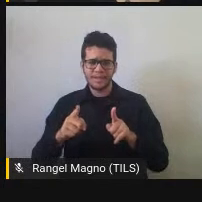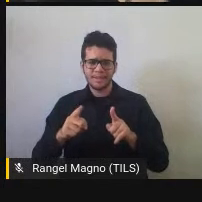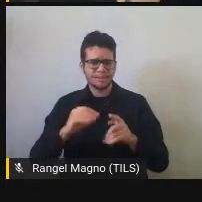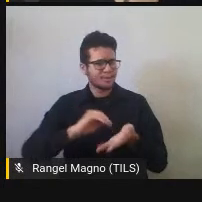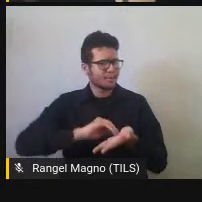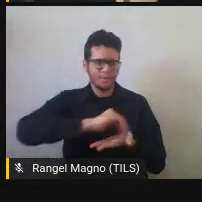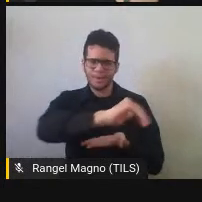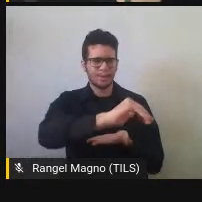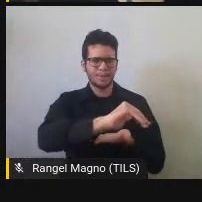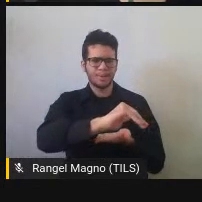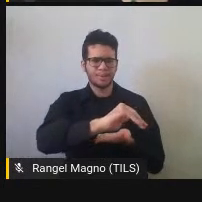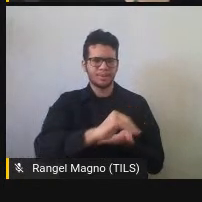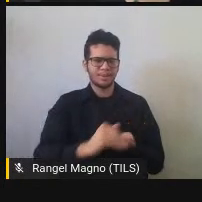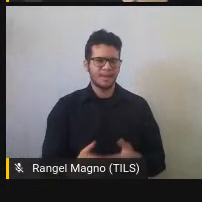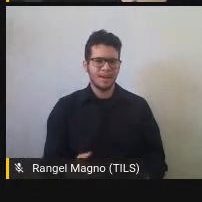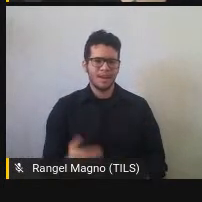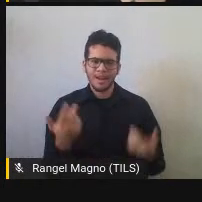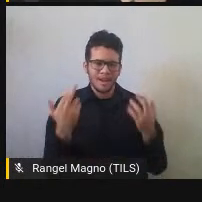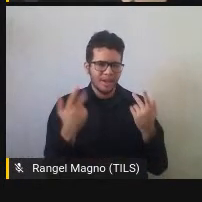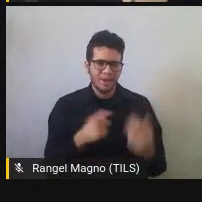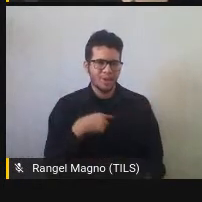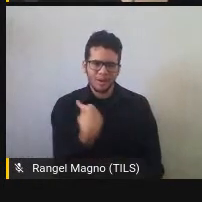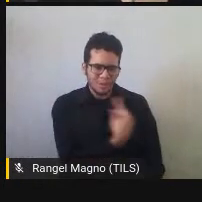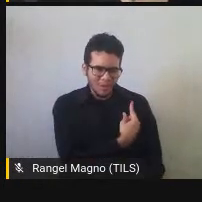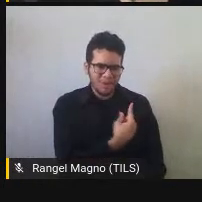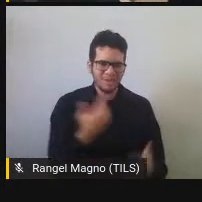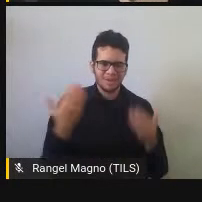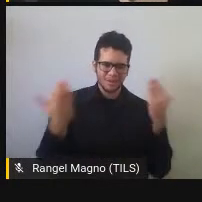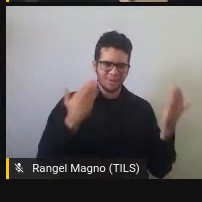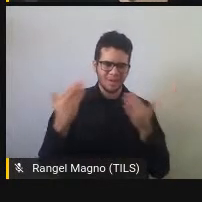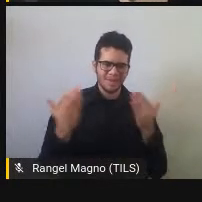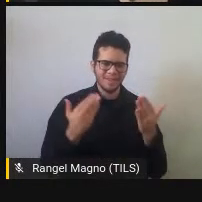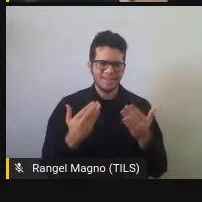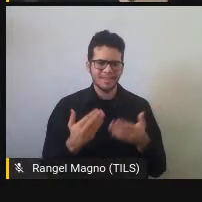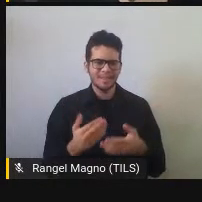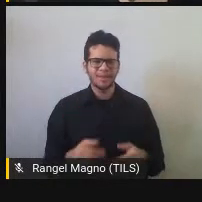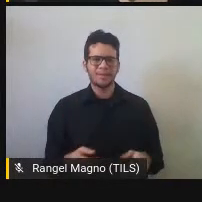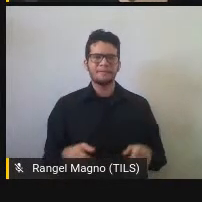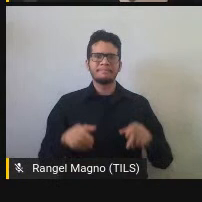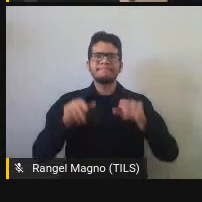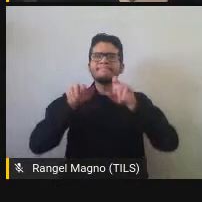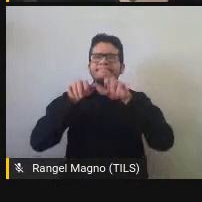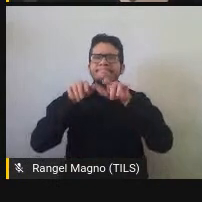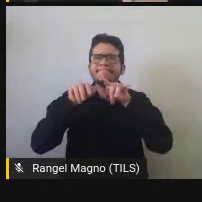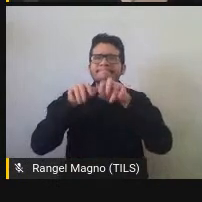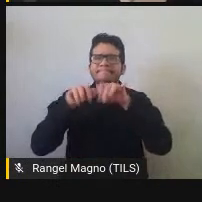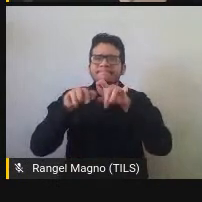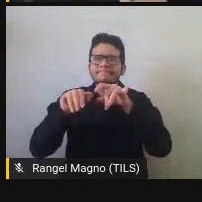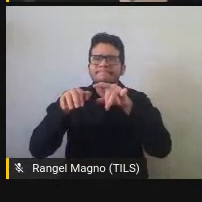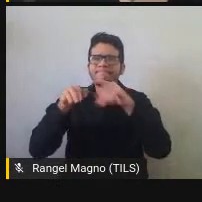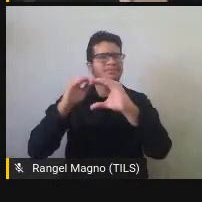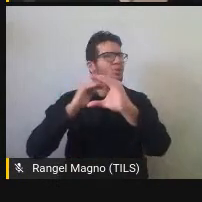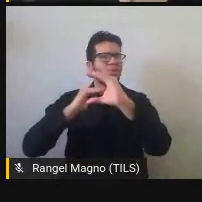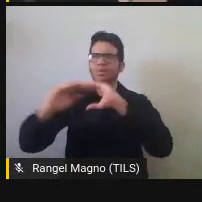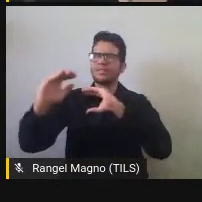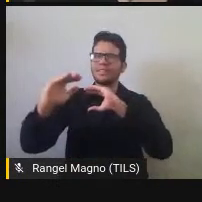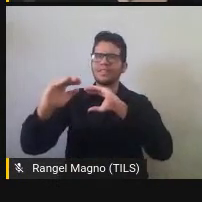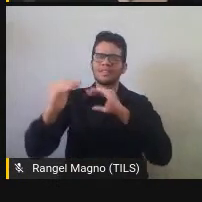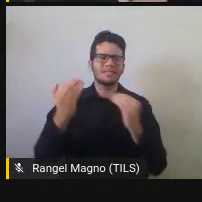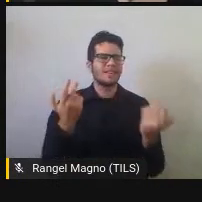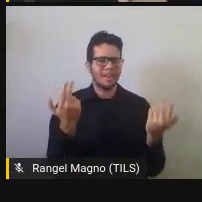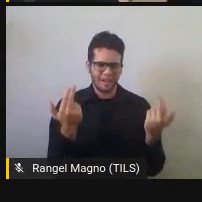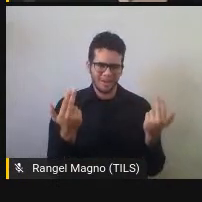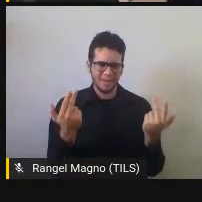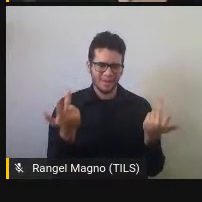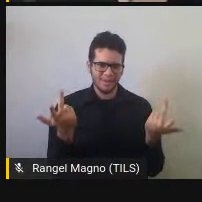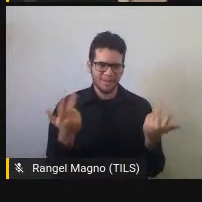assim como a gente escreve tantas coisas e deixa no arquivo do nosso computador ele não coloca para circular então ele não